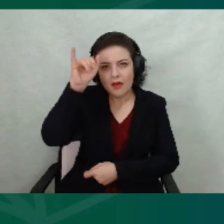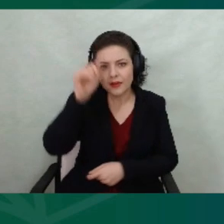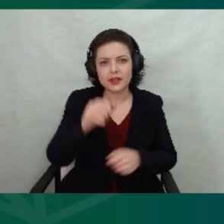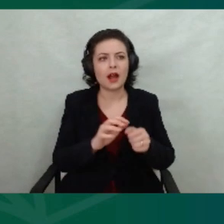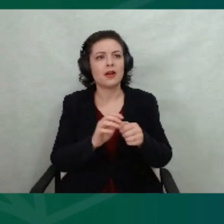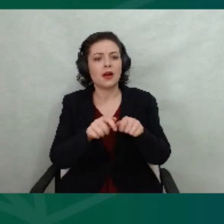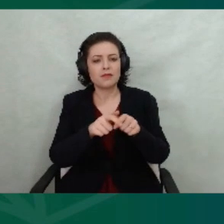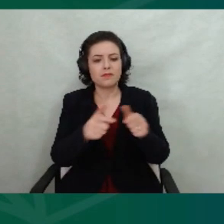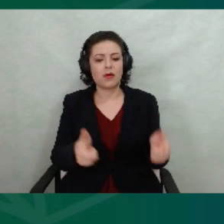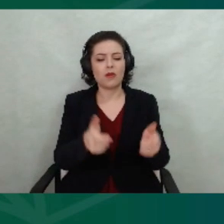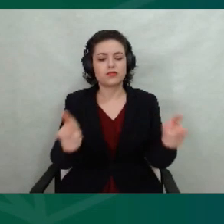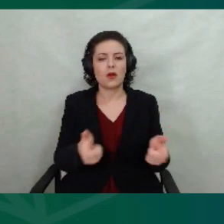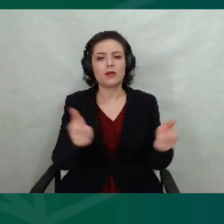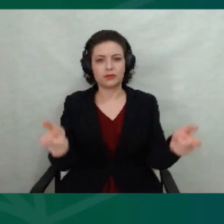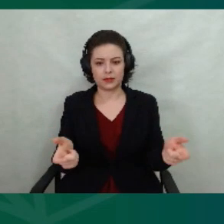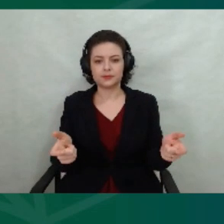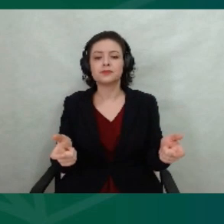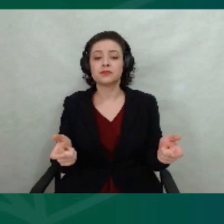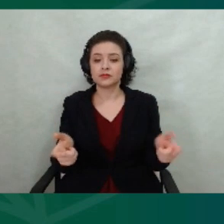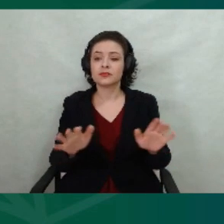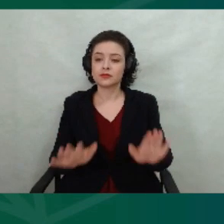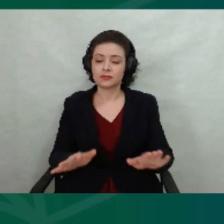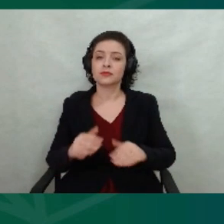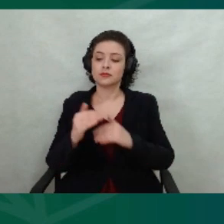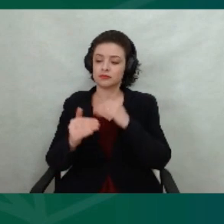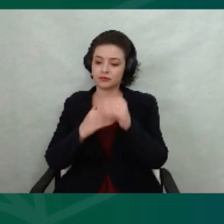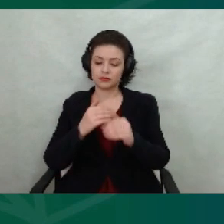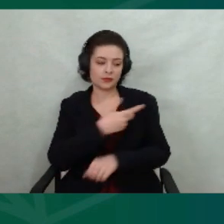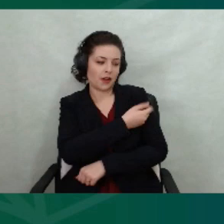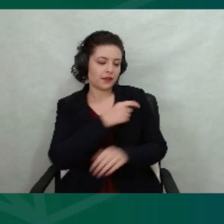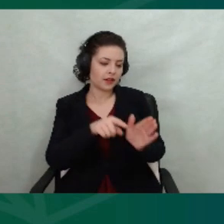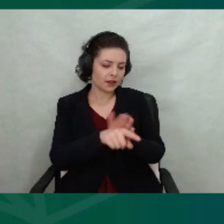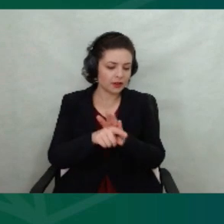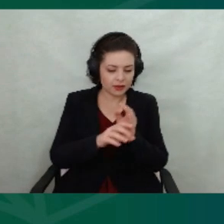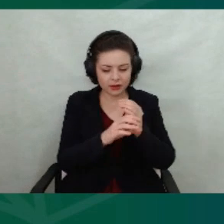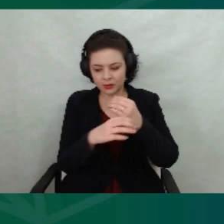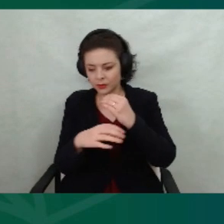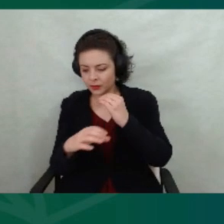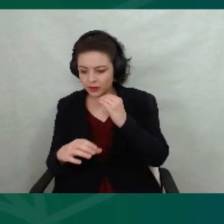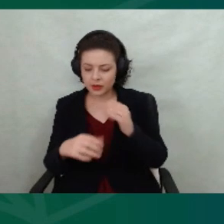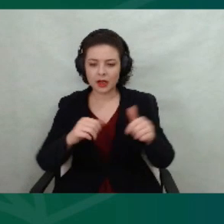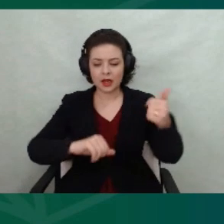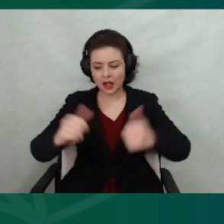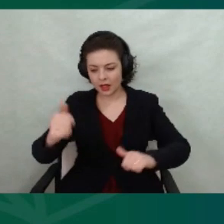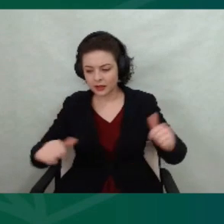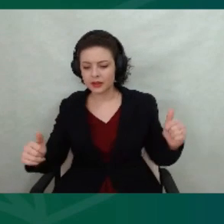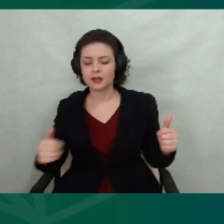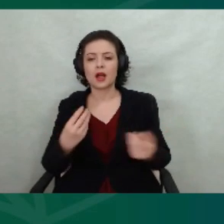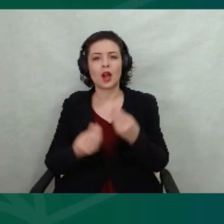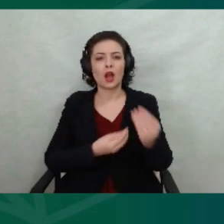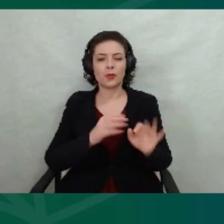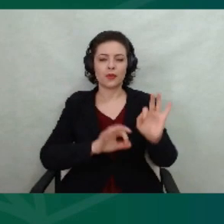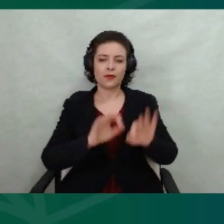prevenir a doença. E o desenvolvimento desta vacina, ela tem que ser feita de uma forma